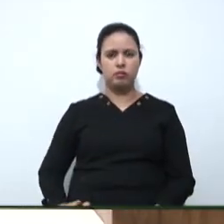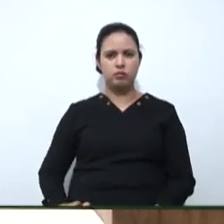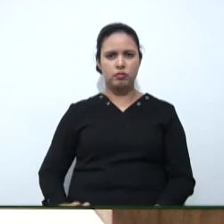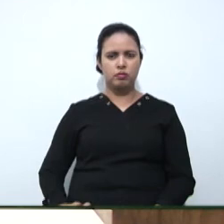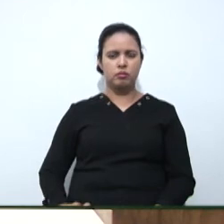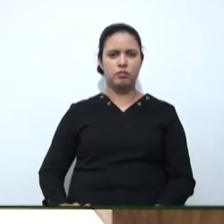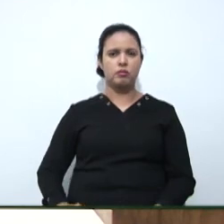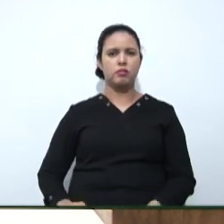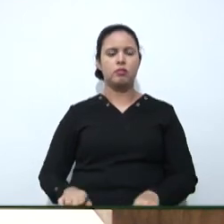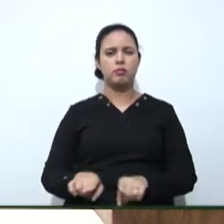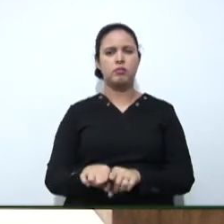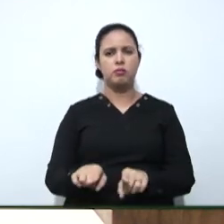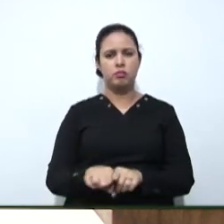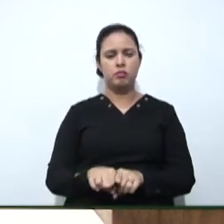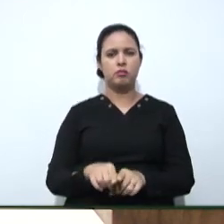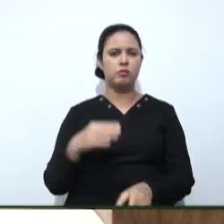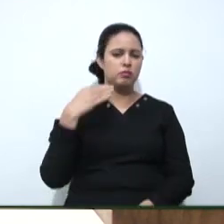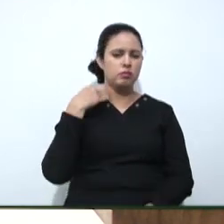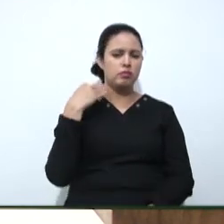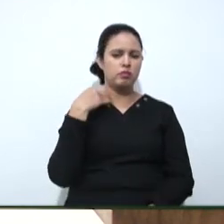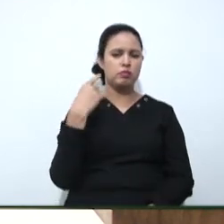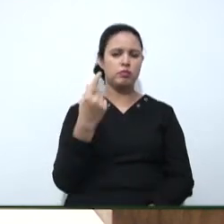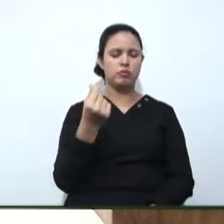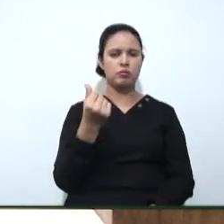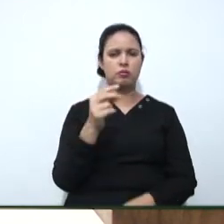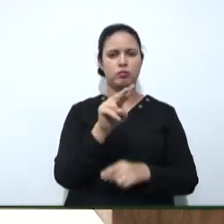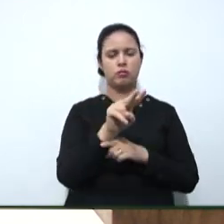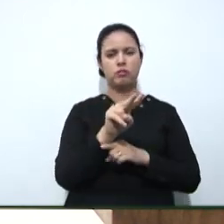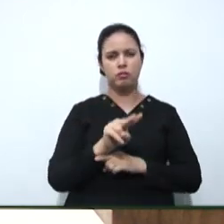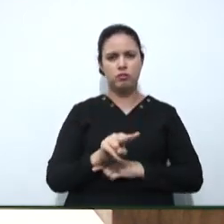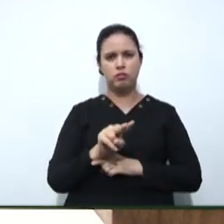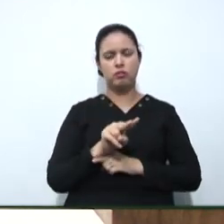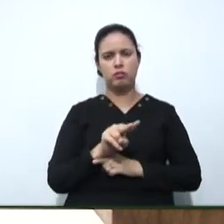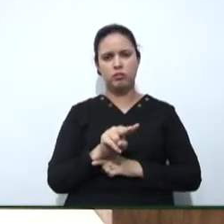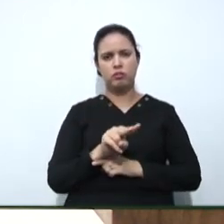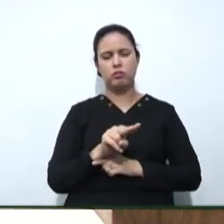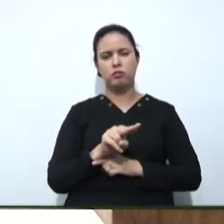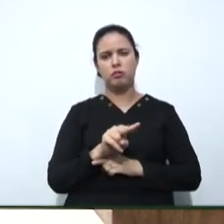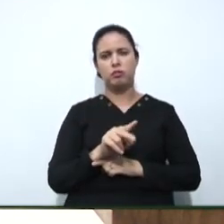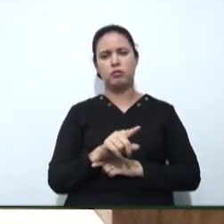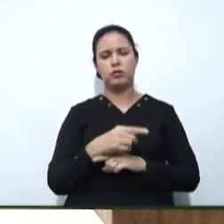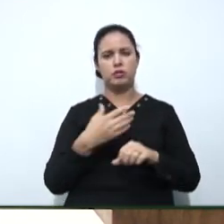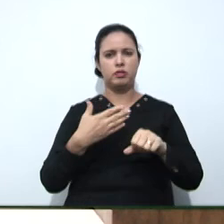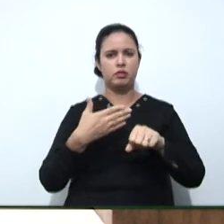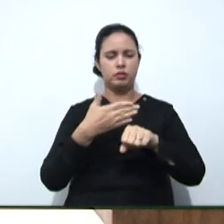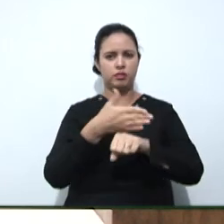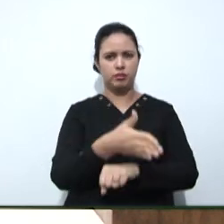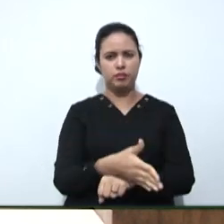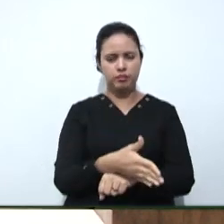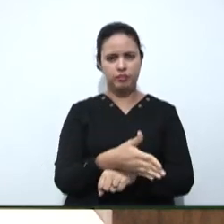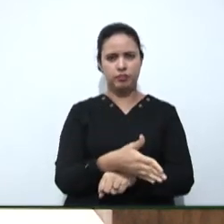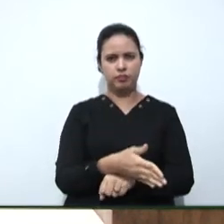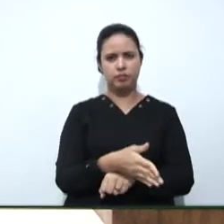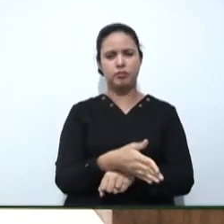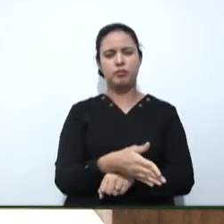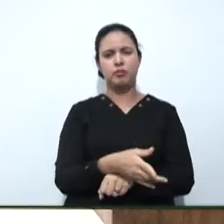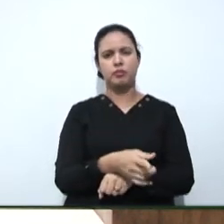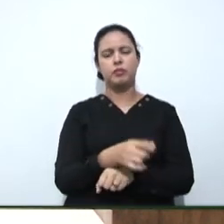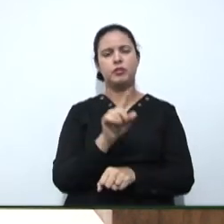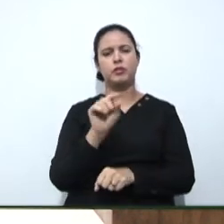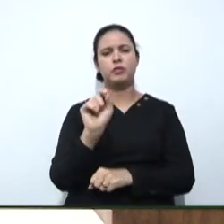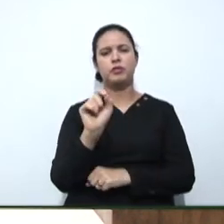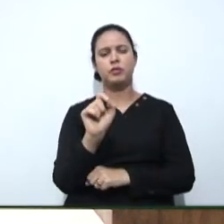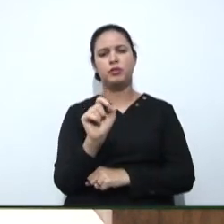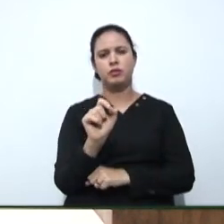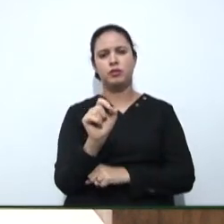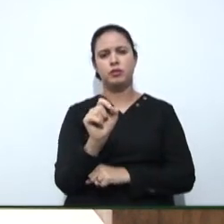bancos governamentais, os bancos privados estão aí cada vez mais entrando nessa pegada, não é?